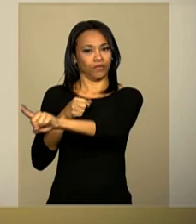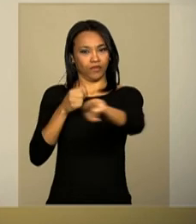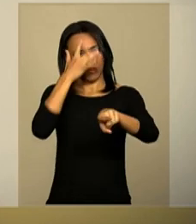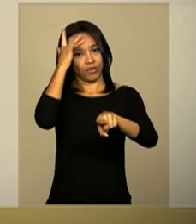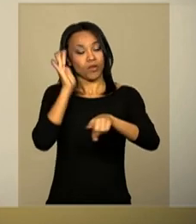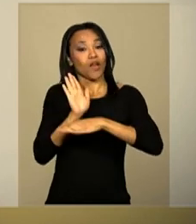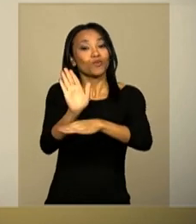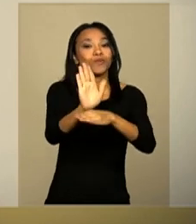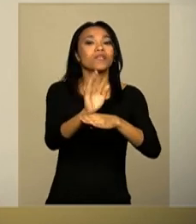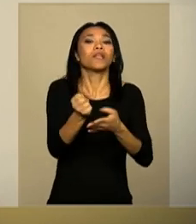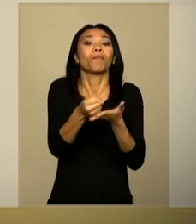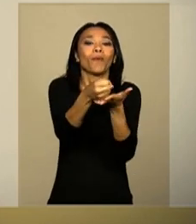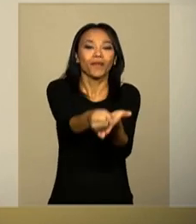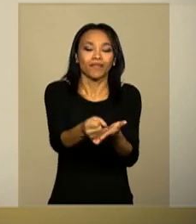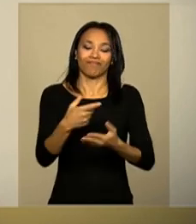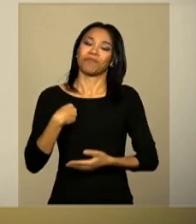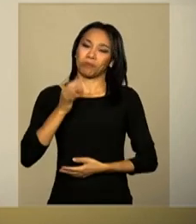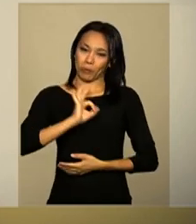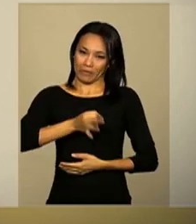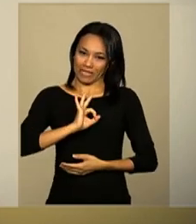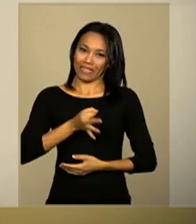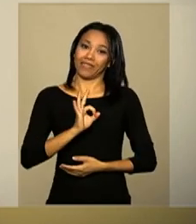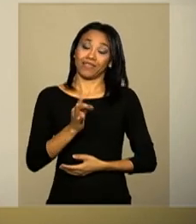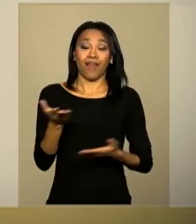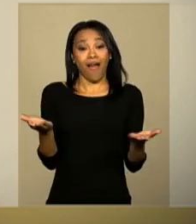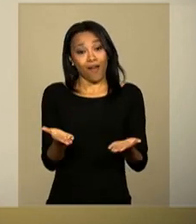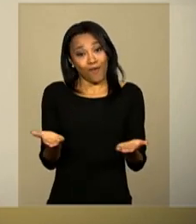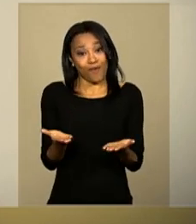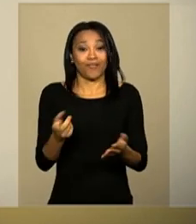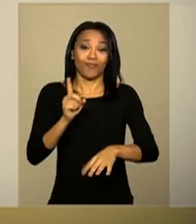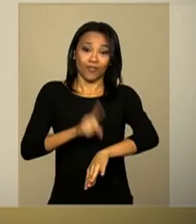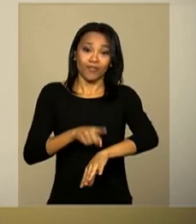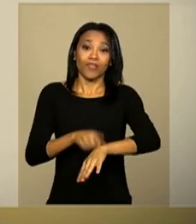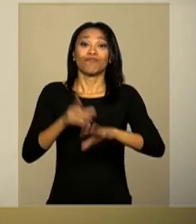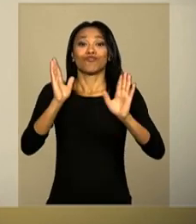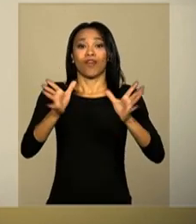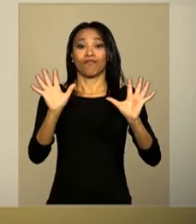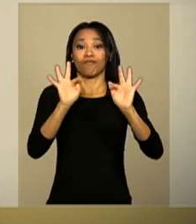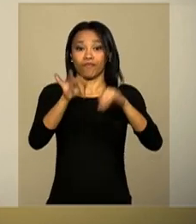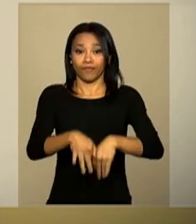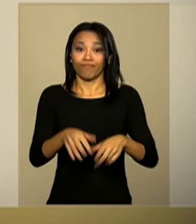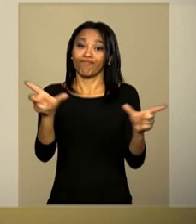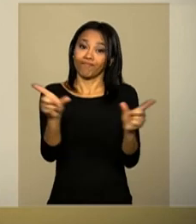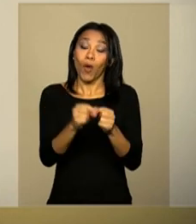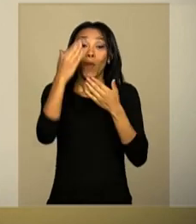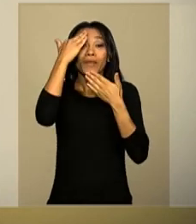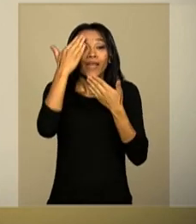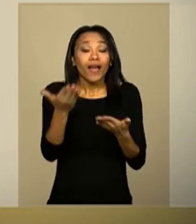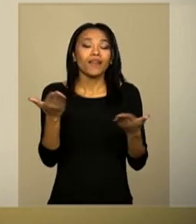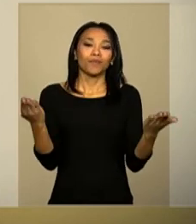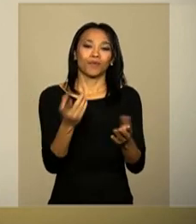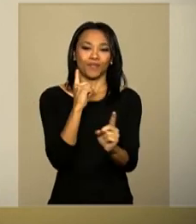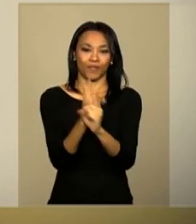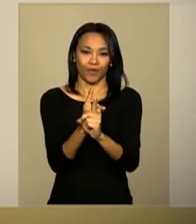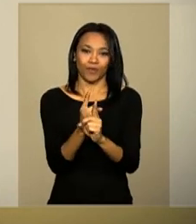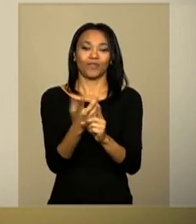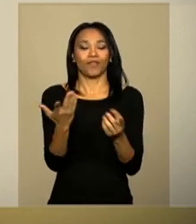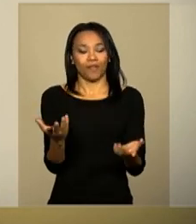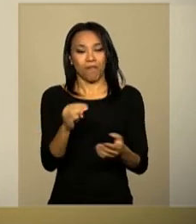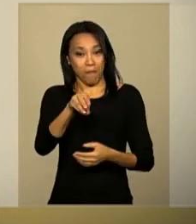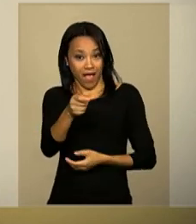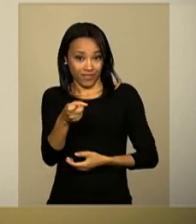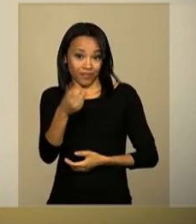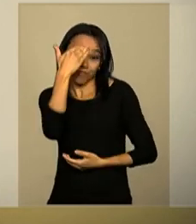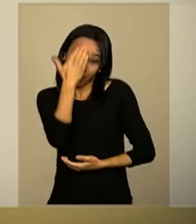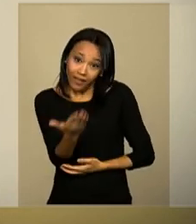ajudando e apoiando Com certeza a presidenta agora infelizmente o nosso tempo chegou ao fim obrigado por mais esse café olha